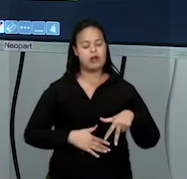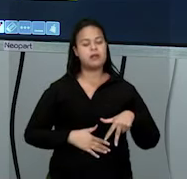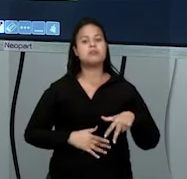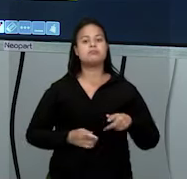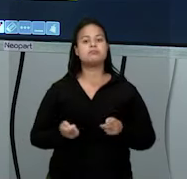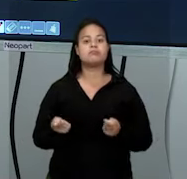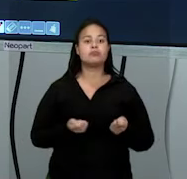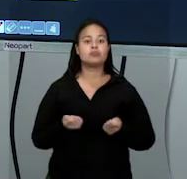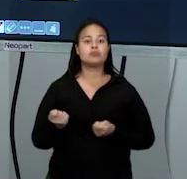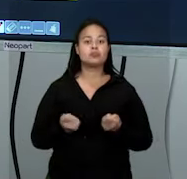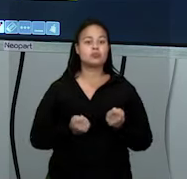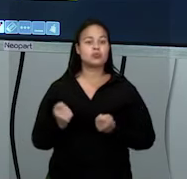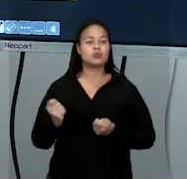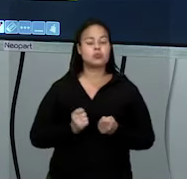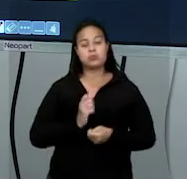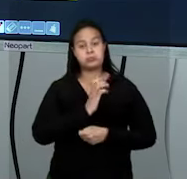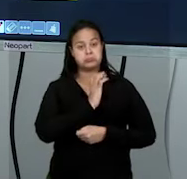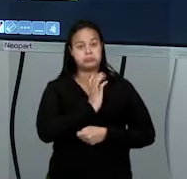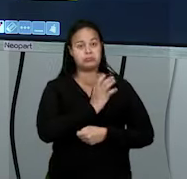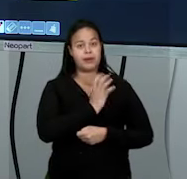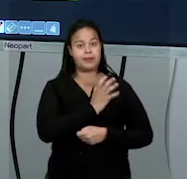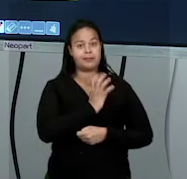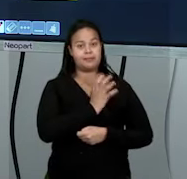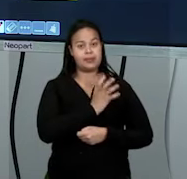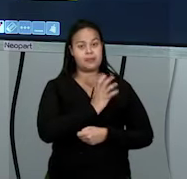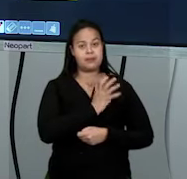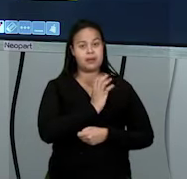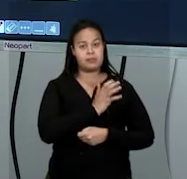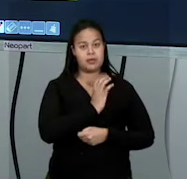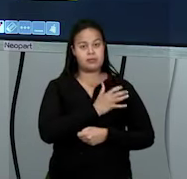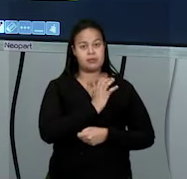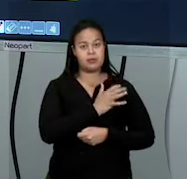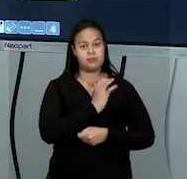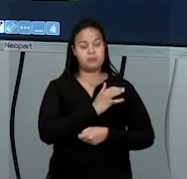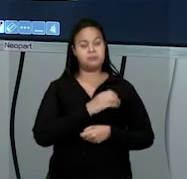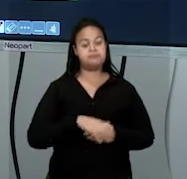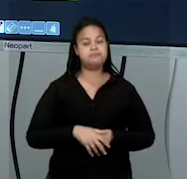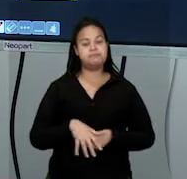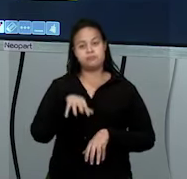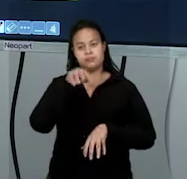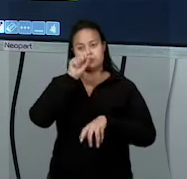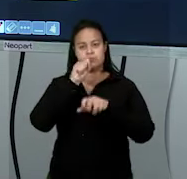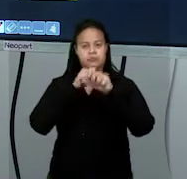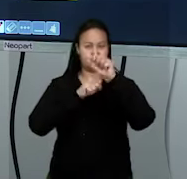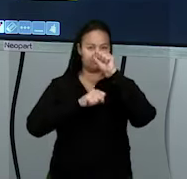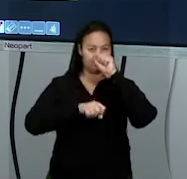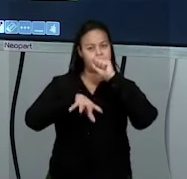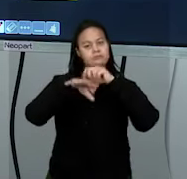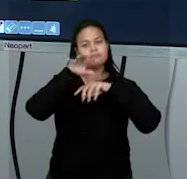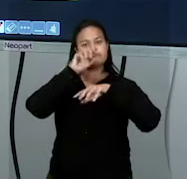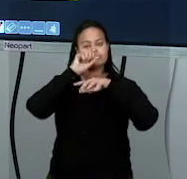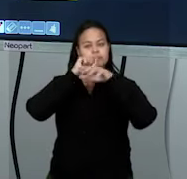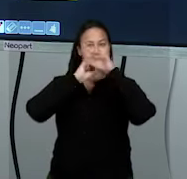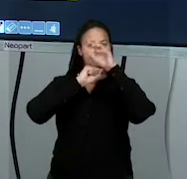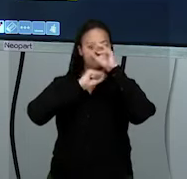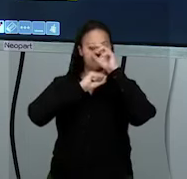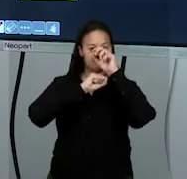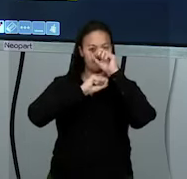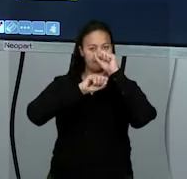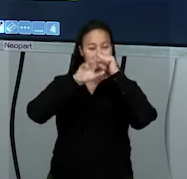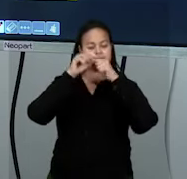organismo, como o batimento cardíaco, a nossa respiração, os movimentos peristálticos